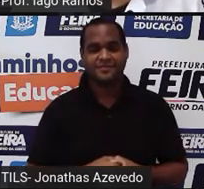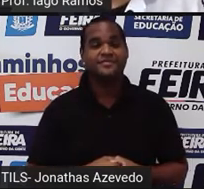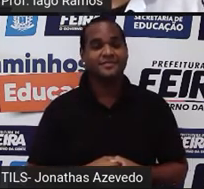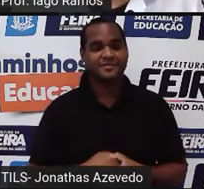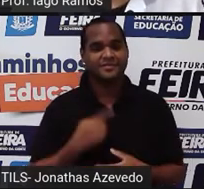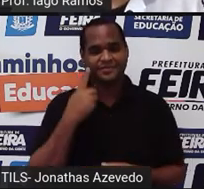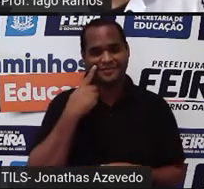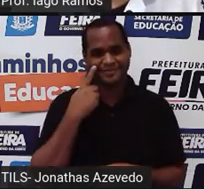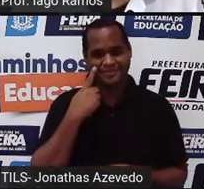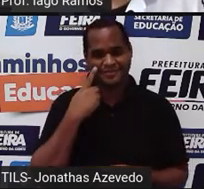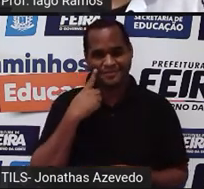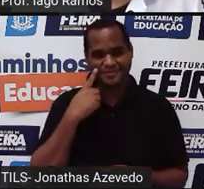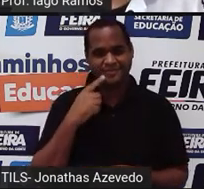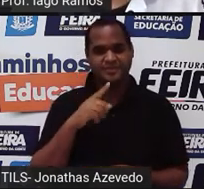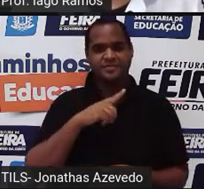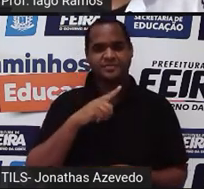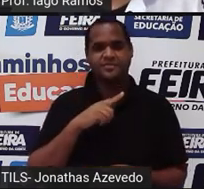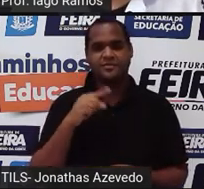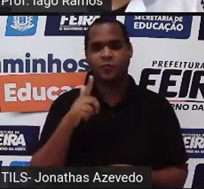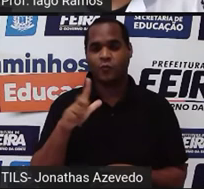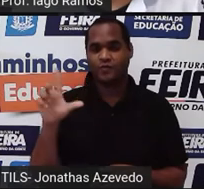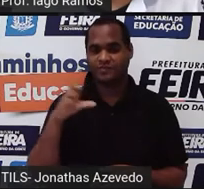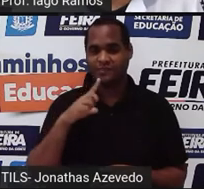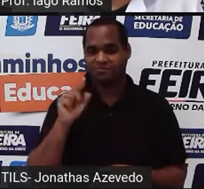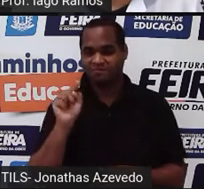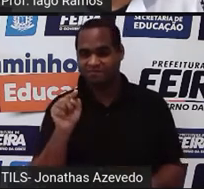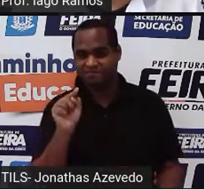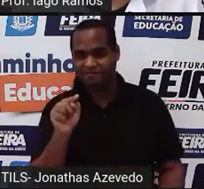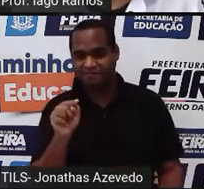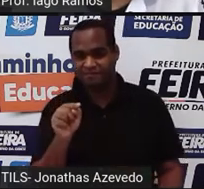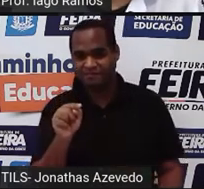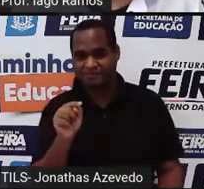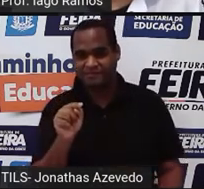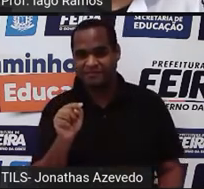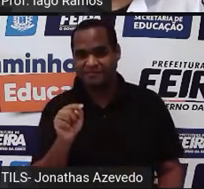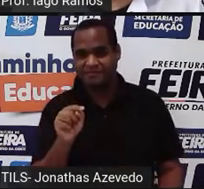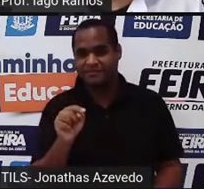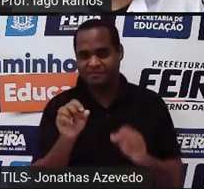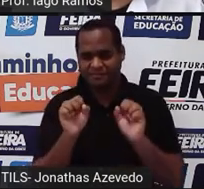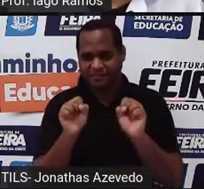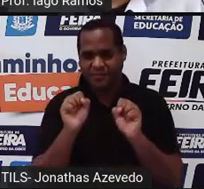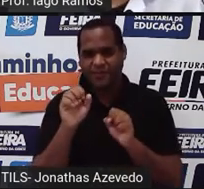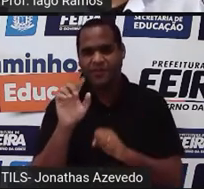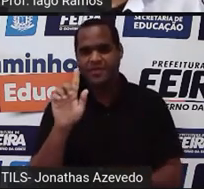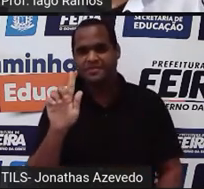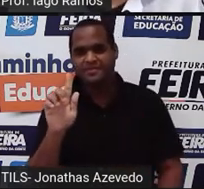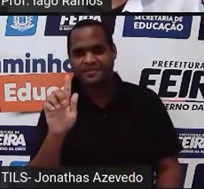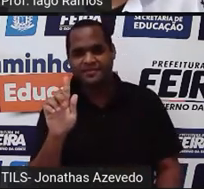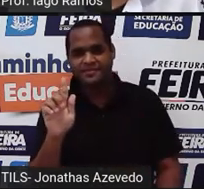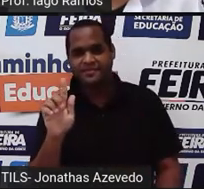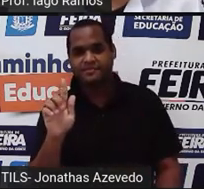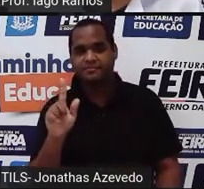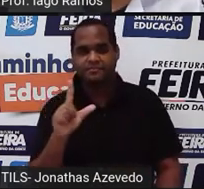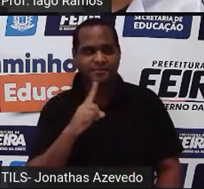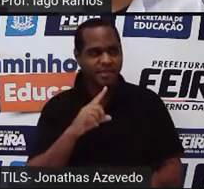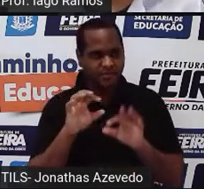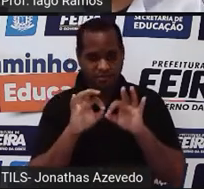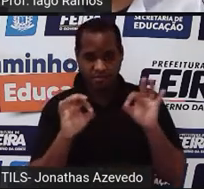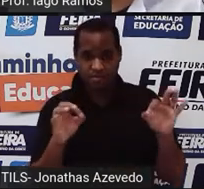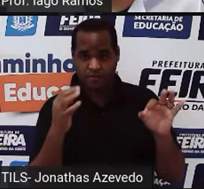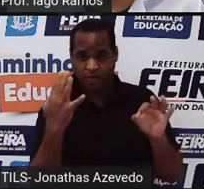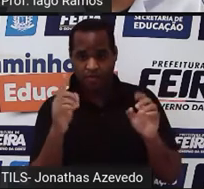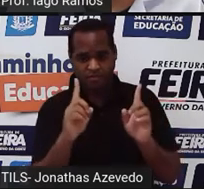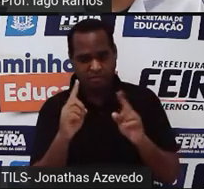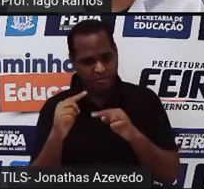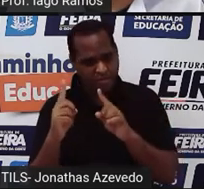Se eu for fazer ali ó, com outro ponto, o ponto ali G, está a uma distância de 4